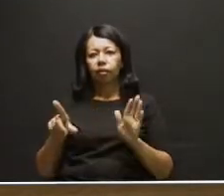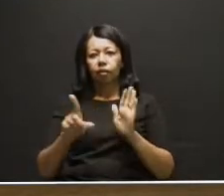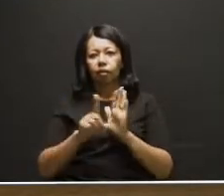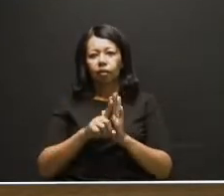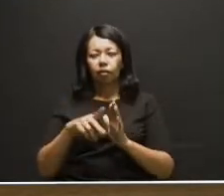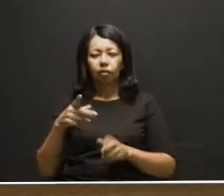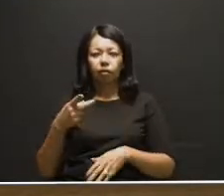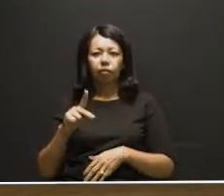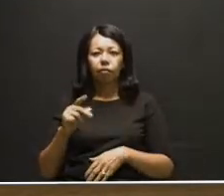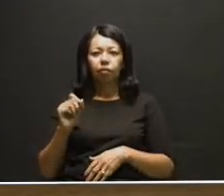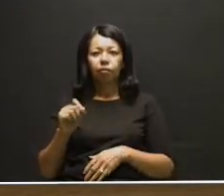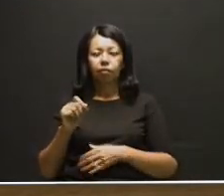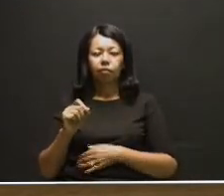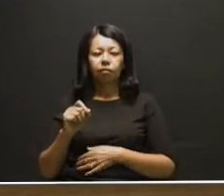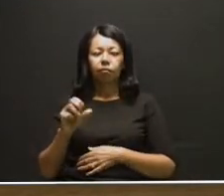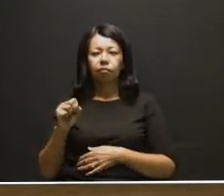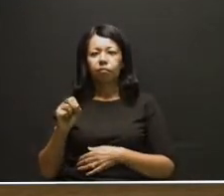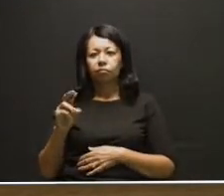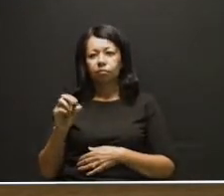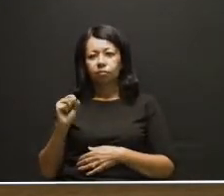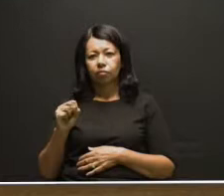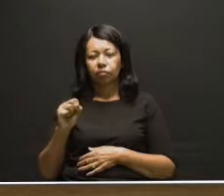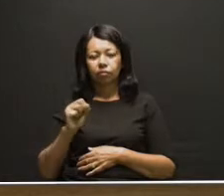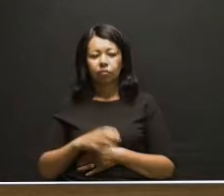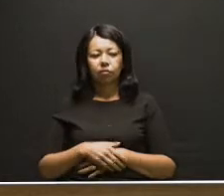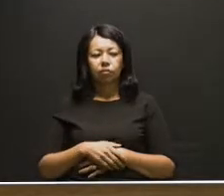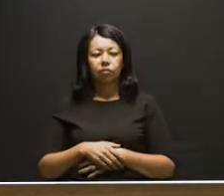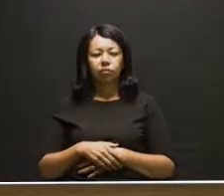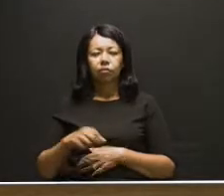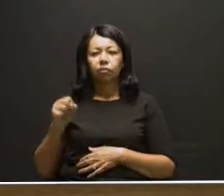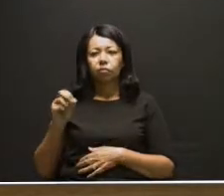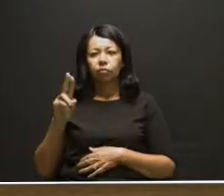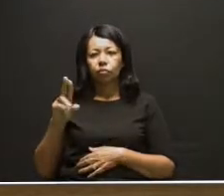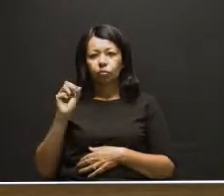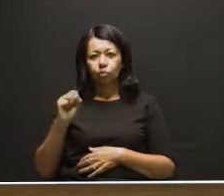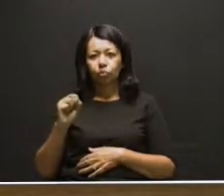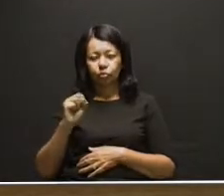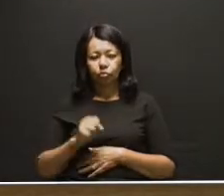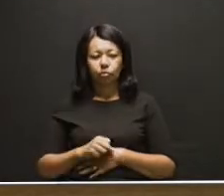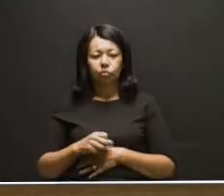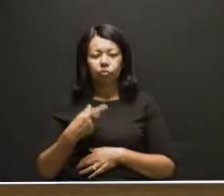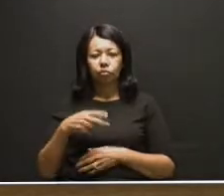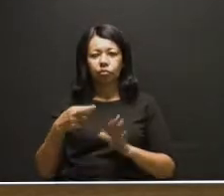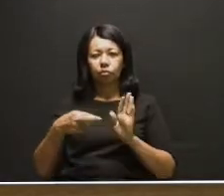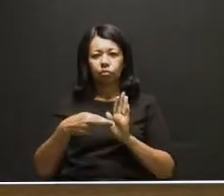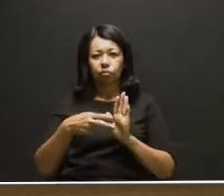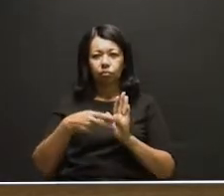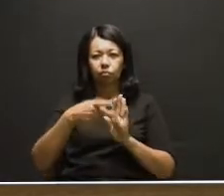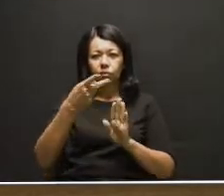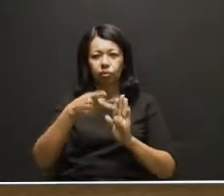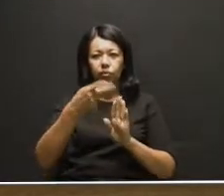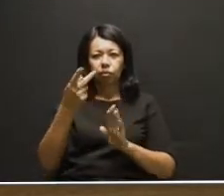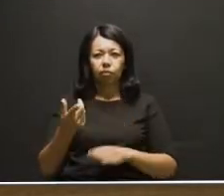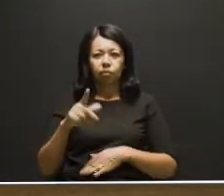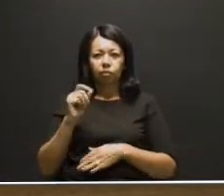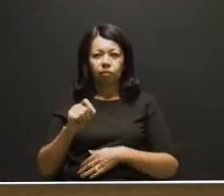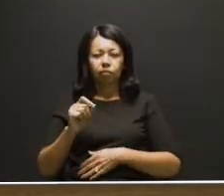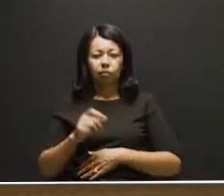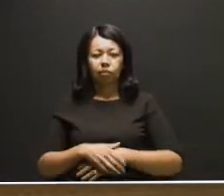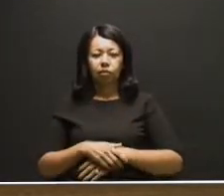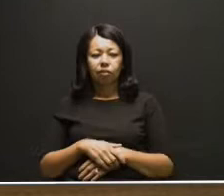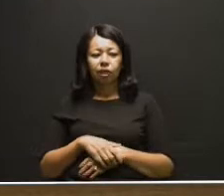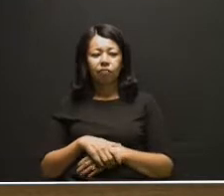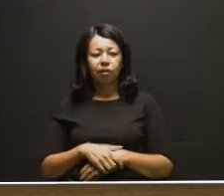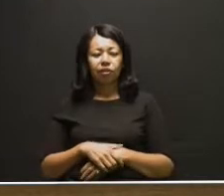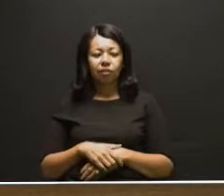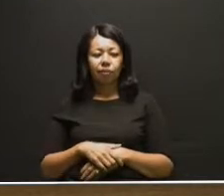princípios norteados do sistema único de saúde sus além do disposto na portaria número 1820 de